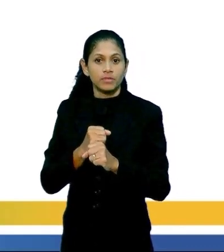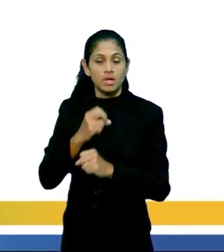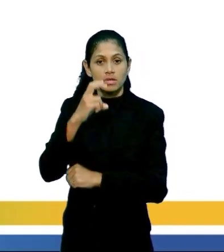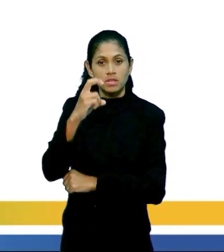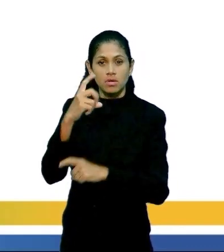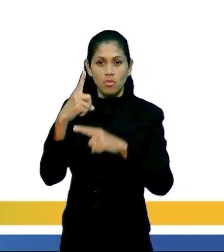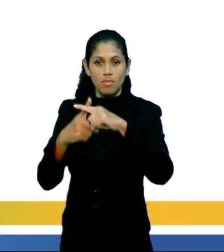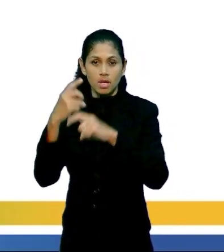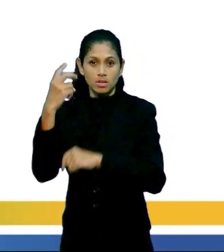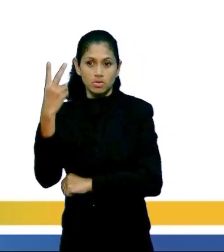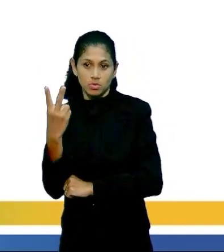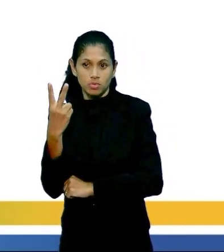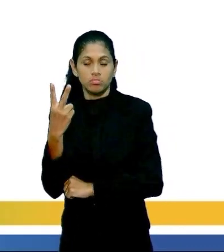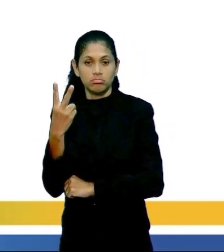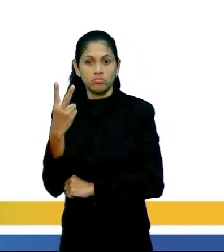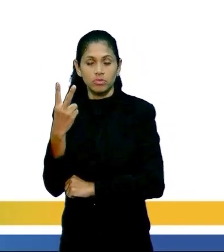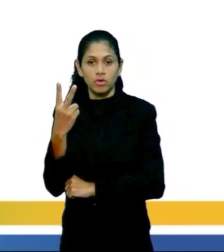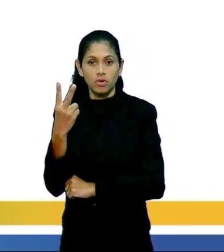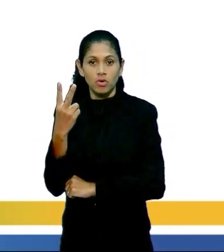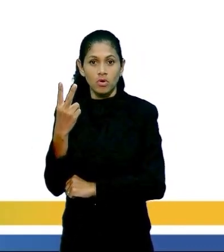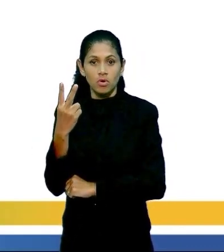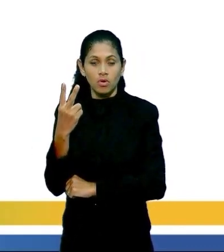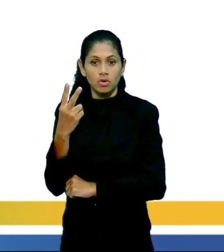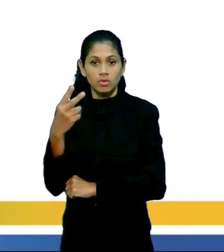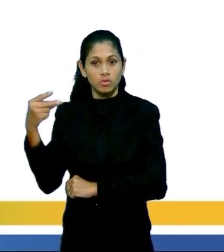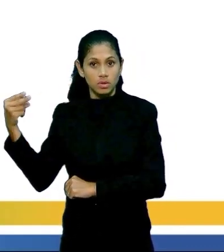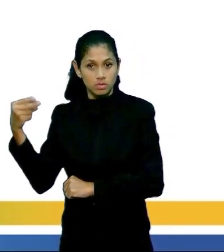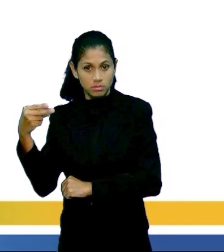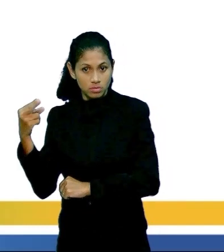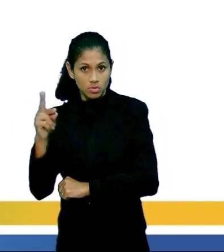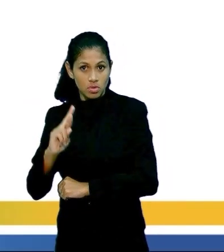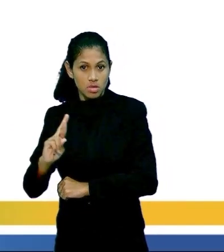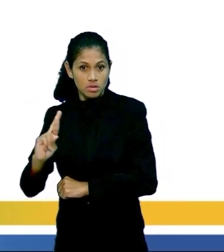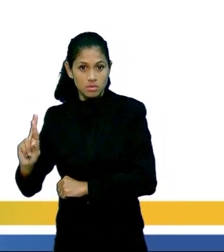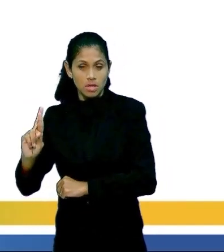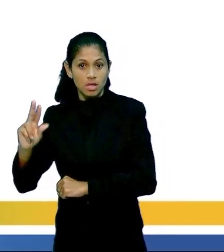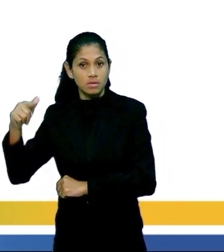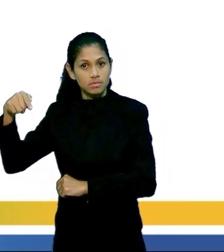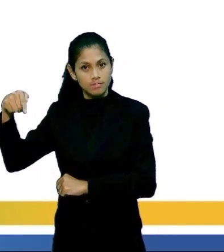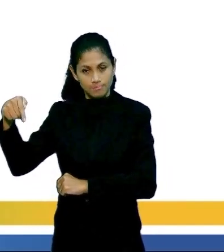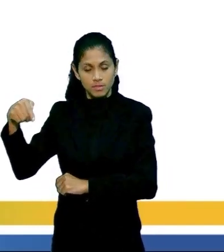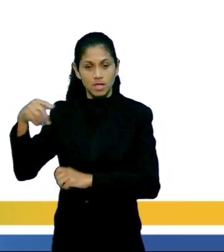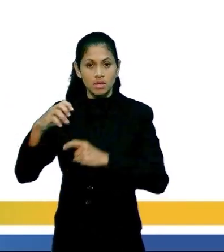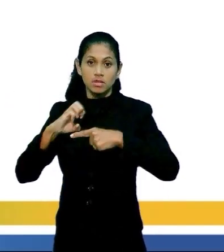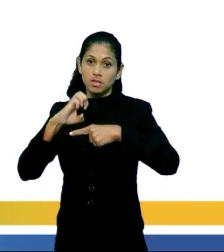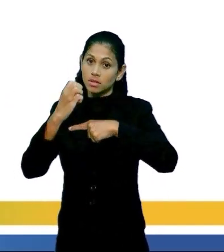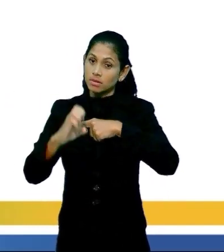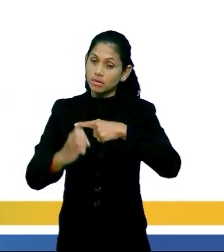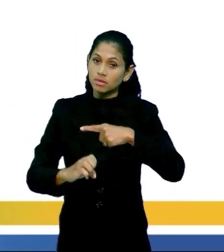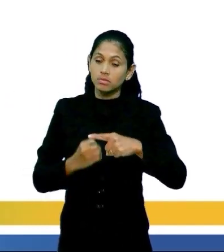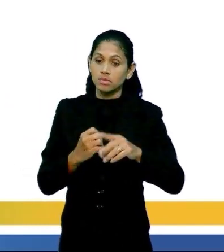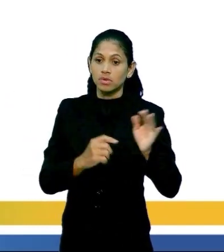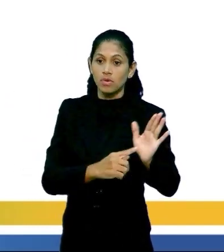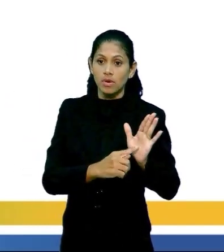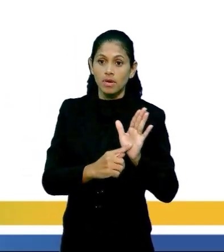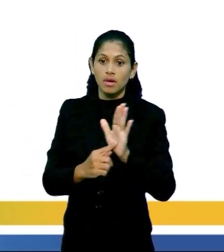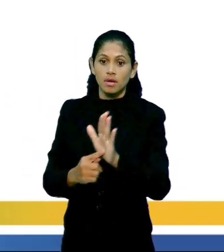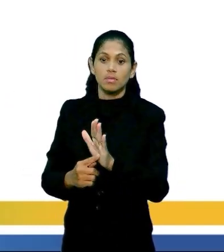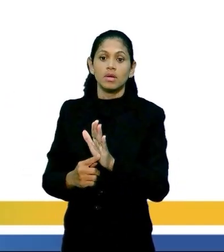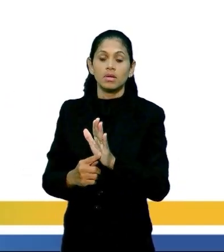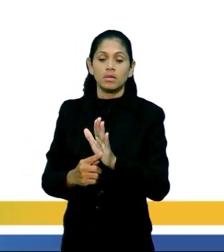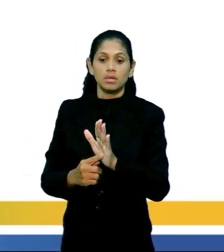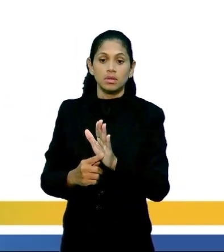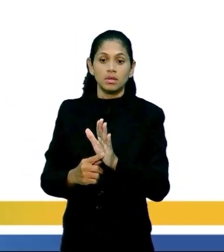expoentes, totalizando 7 elétrons. Então, esses 7 elétrons eu representei aí ao redor do átomo